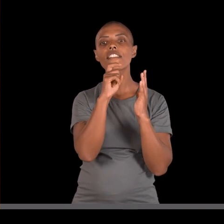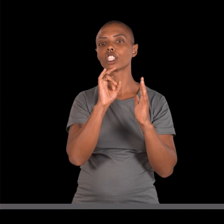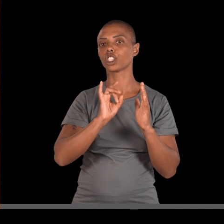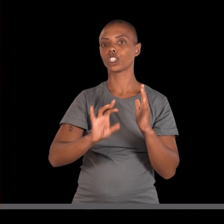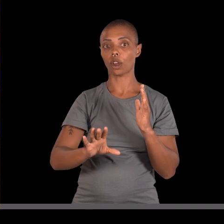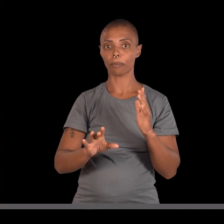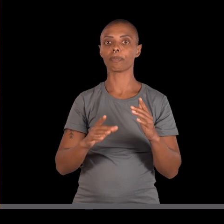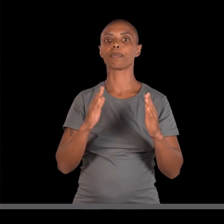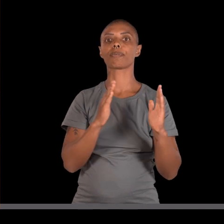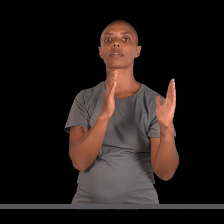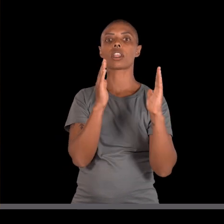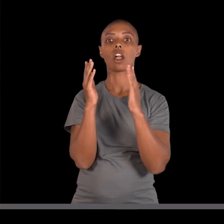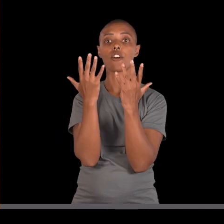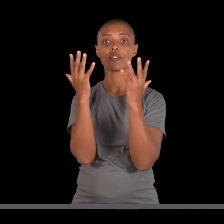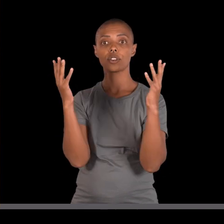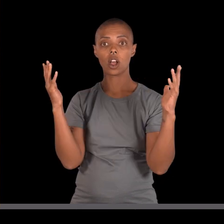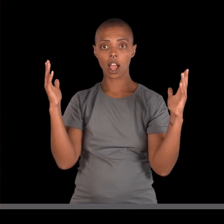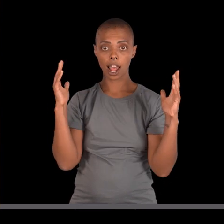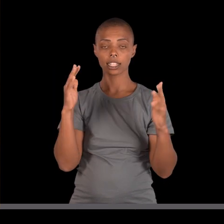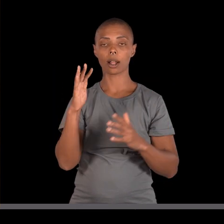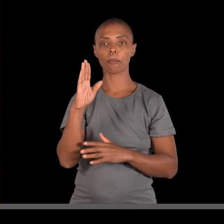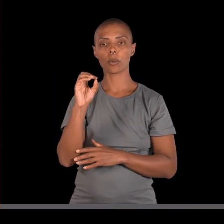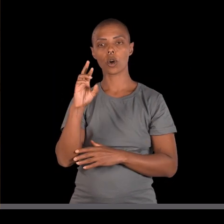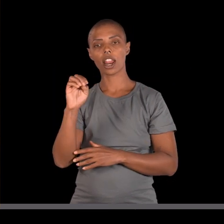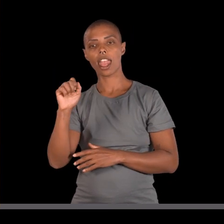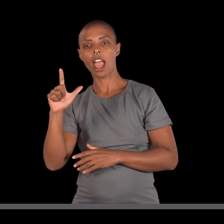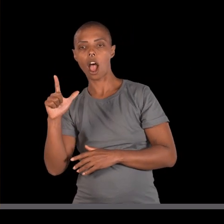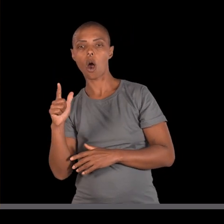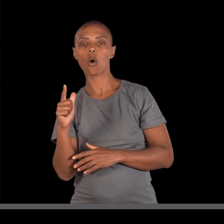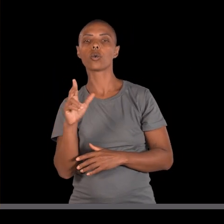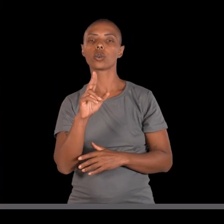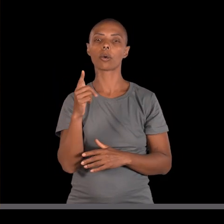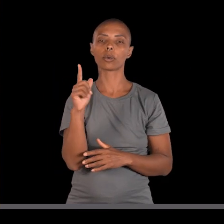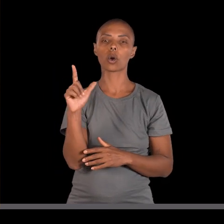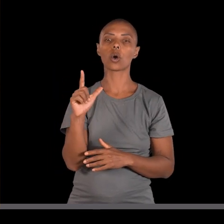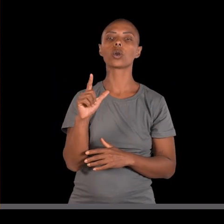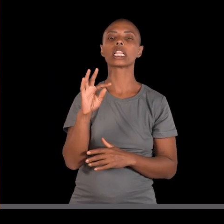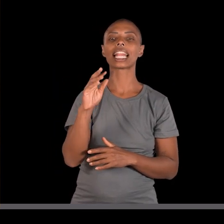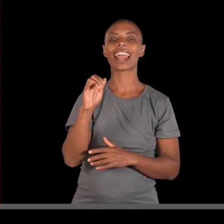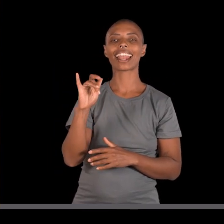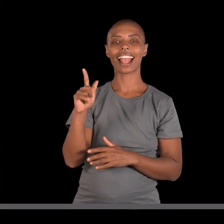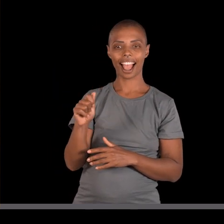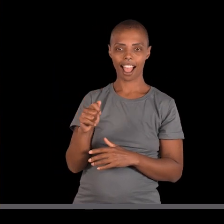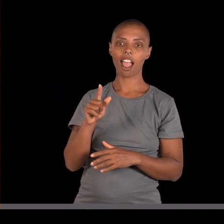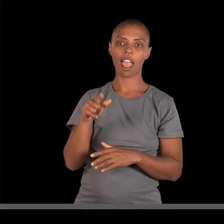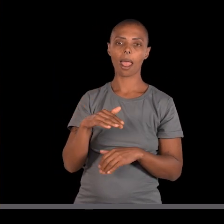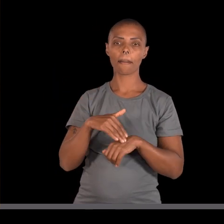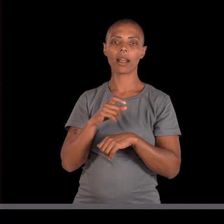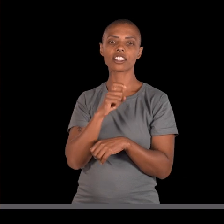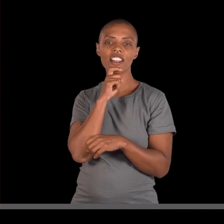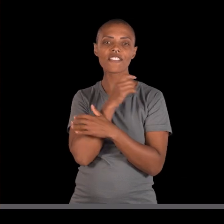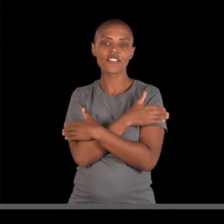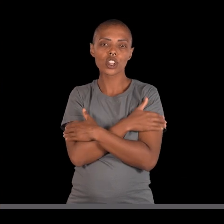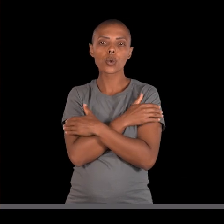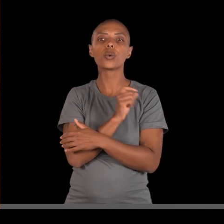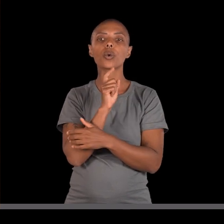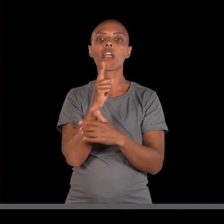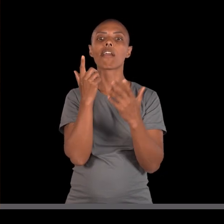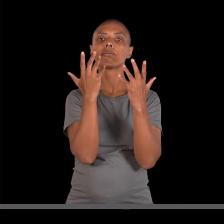vegetação muito simplificada. Temos a floresta boreal ou a taiga, que vai estar em regiões de climas frios,